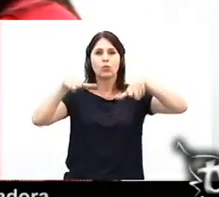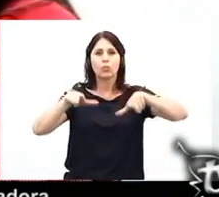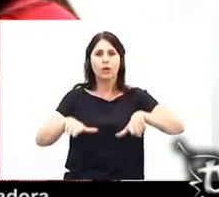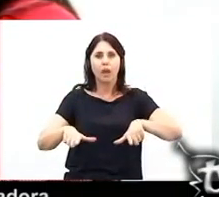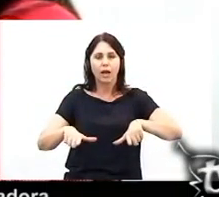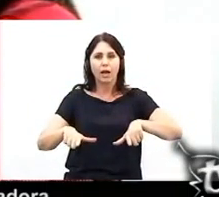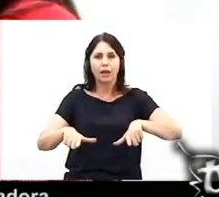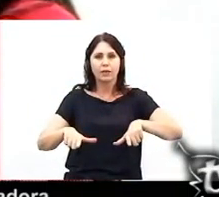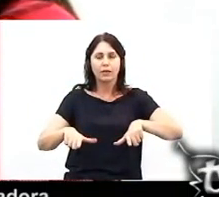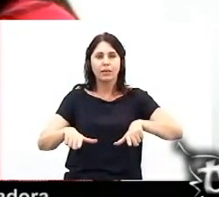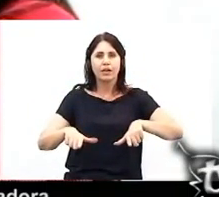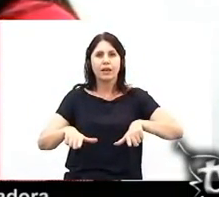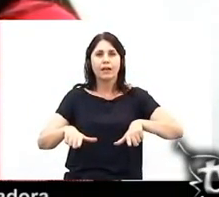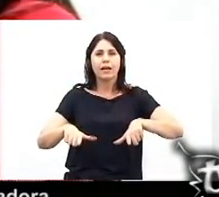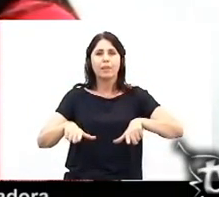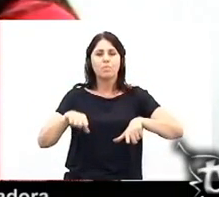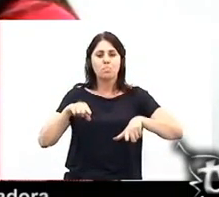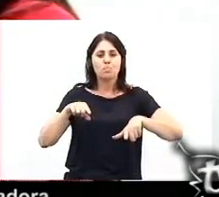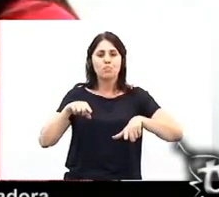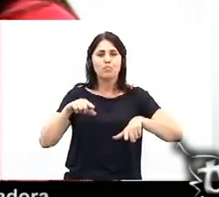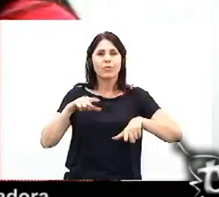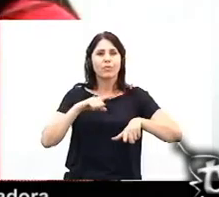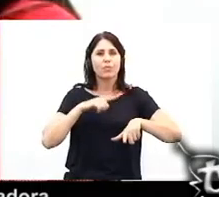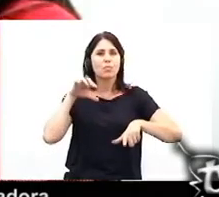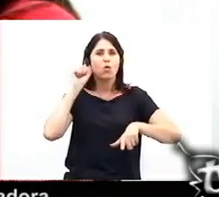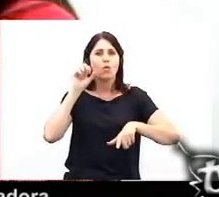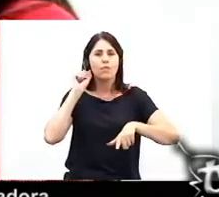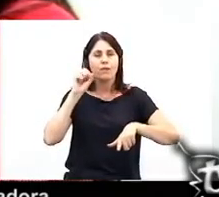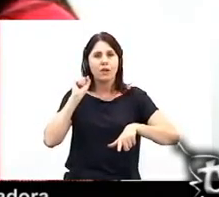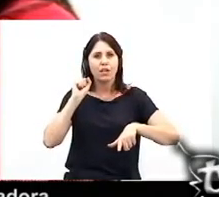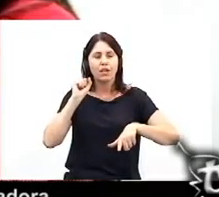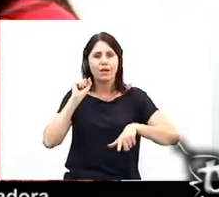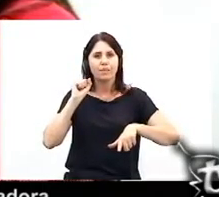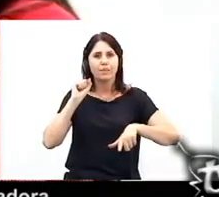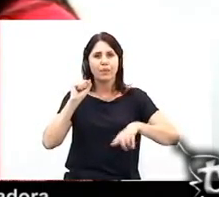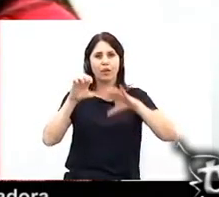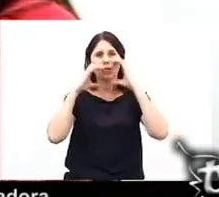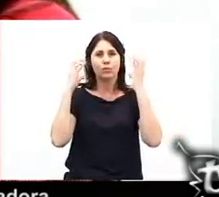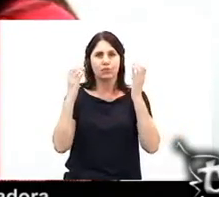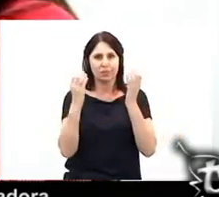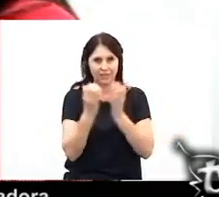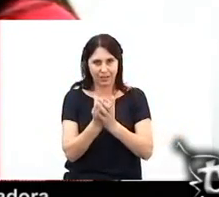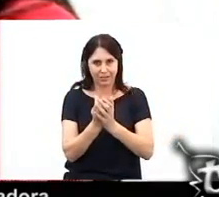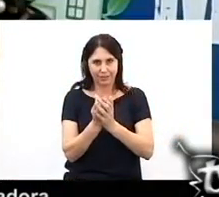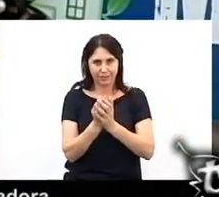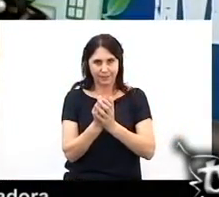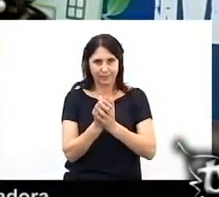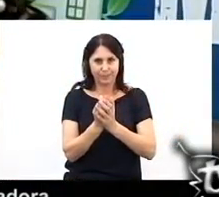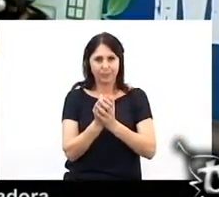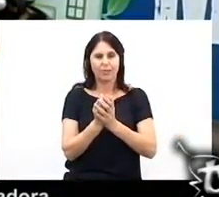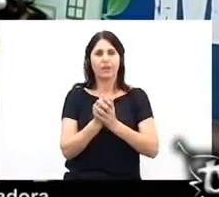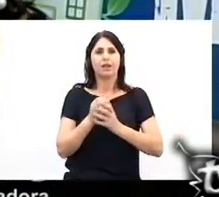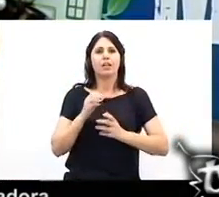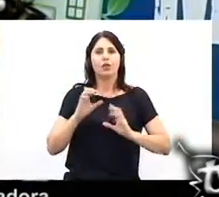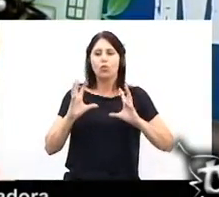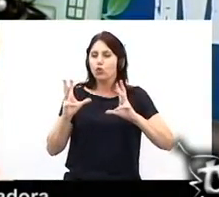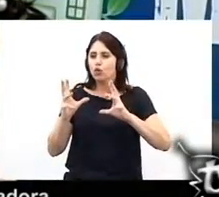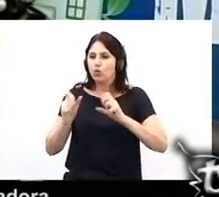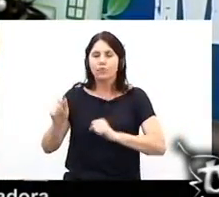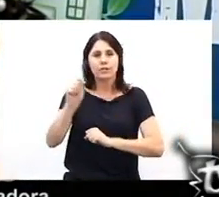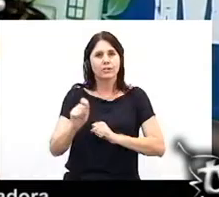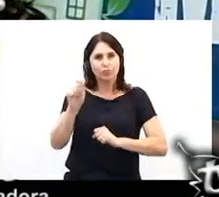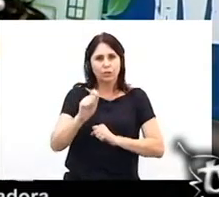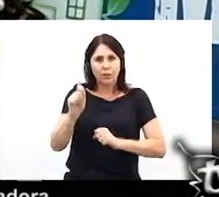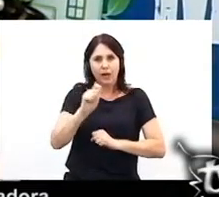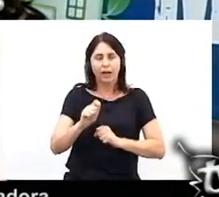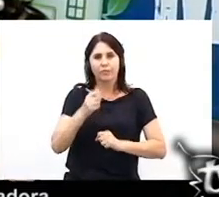do CAIS, às 10 horas da manhã, uma ação, uma reunião da Câmara Temática de Segurança no Trânsito, que é um